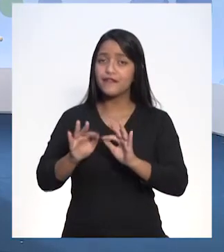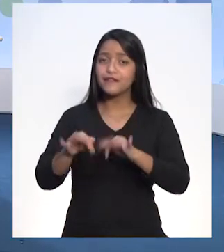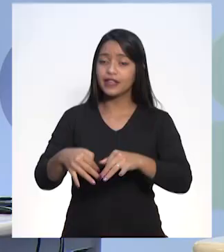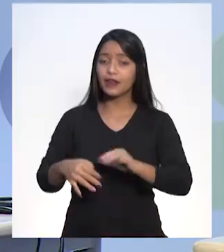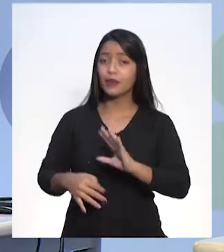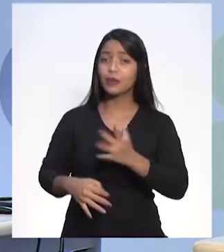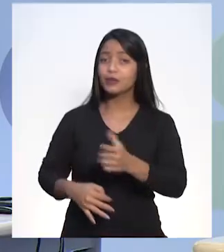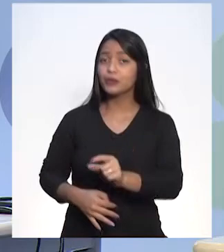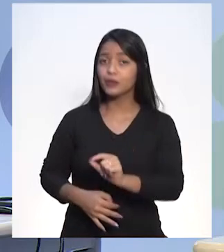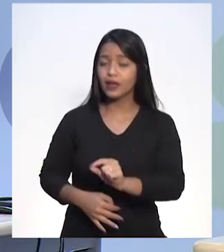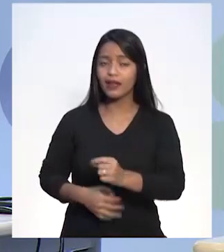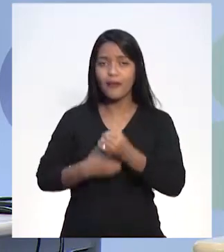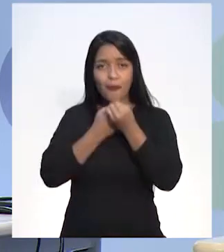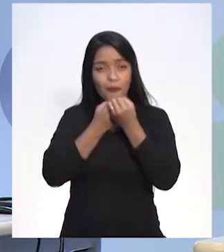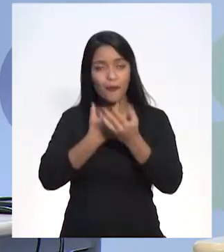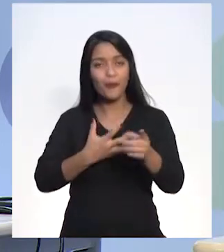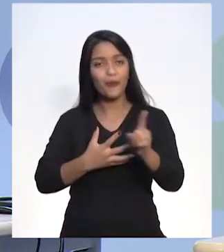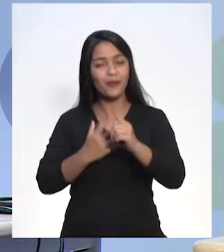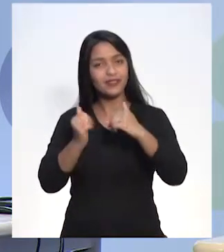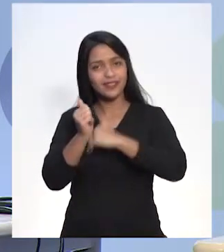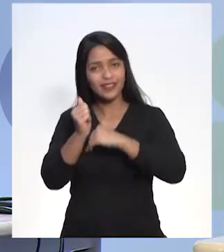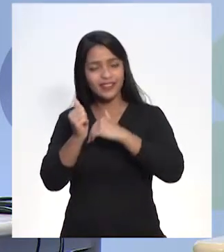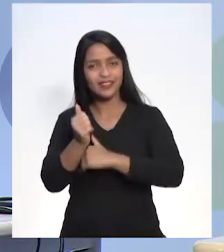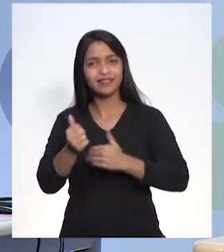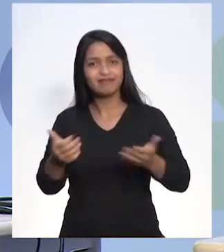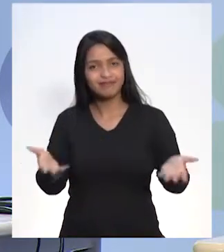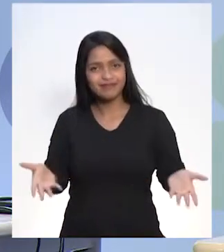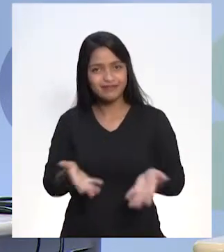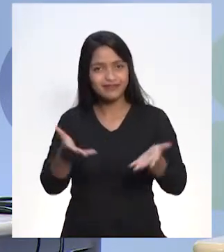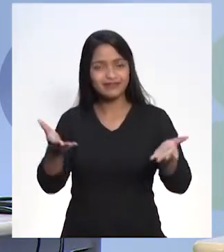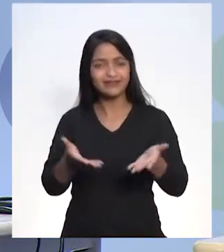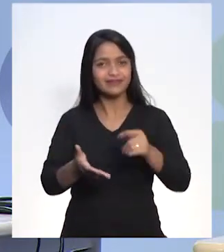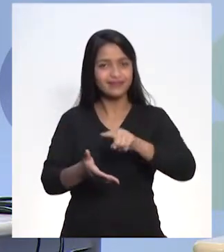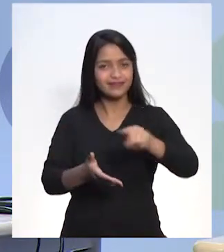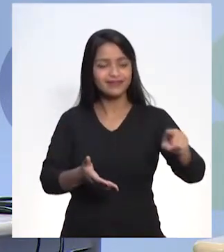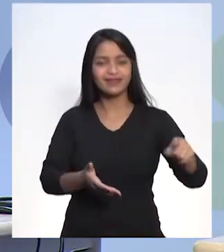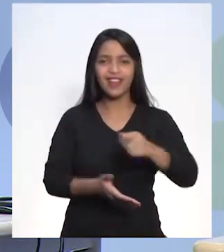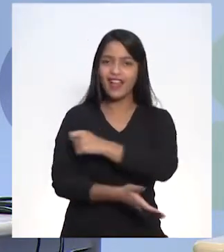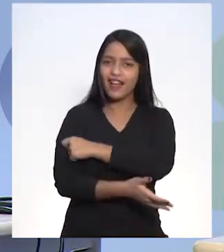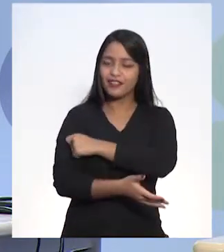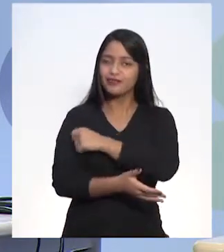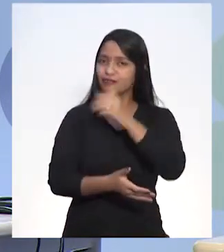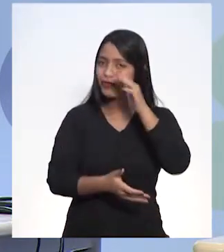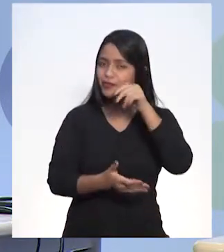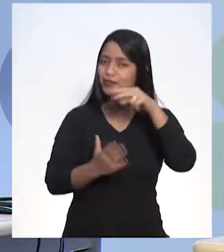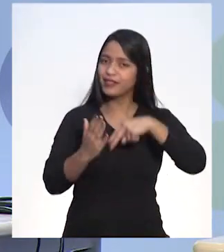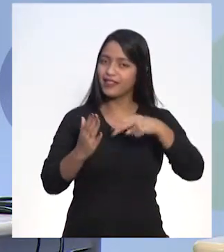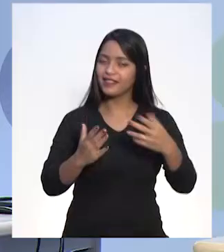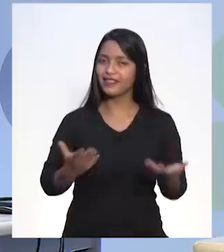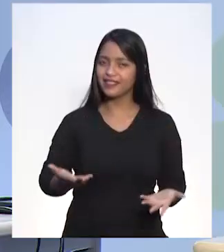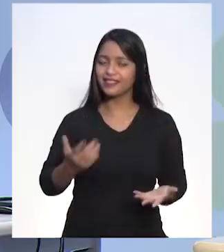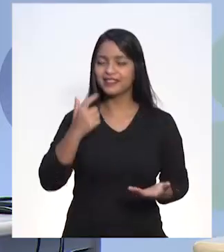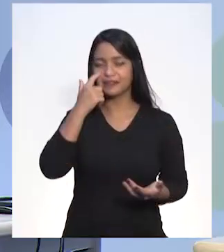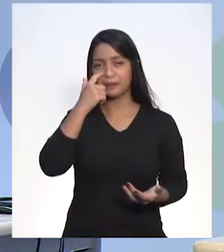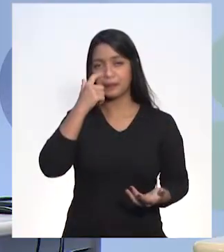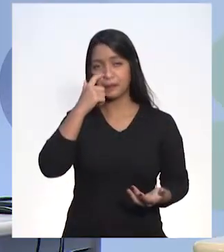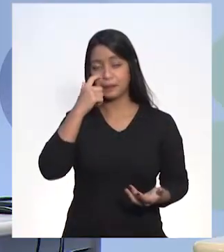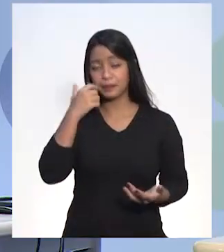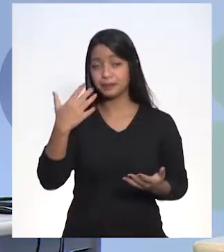2, não me lembro. Tem histórias... Pro Denise e dando spoiler, Andréia. Tem Romeu e